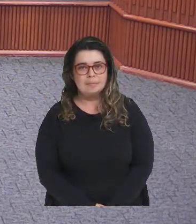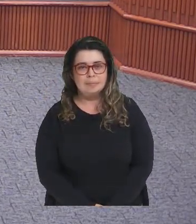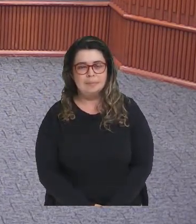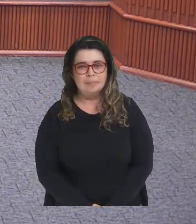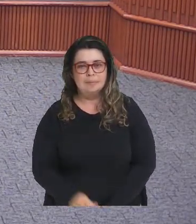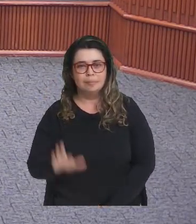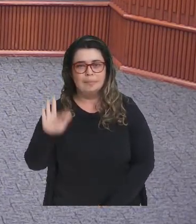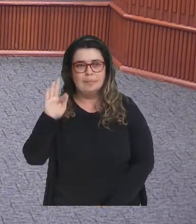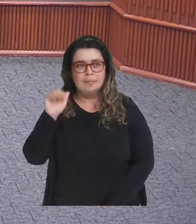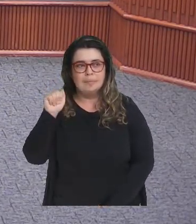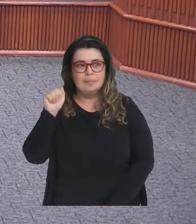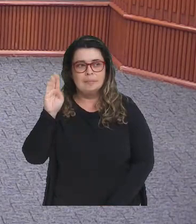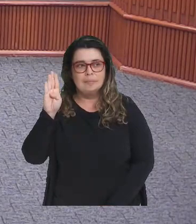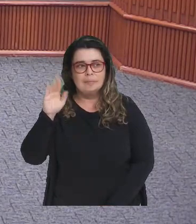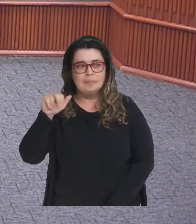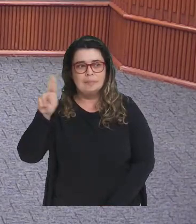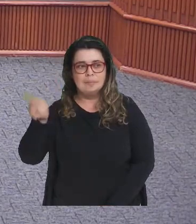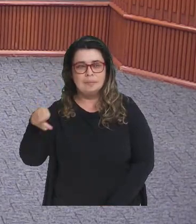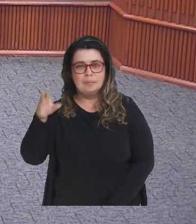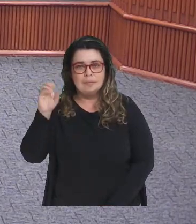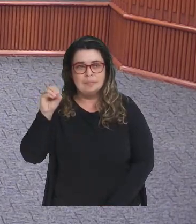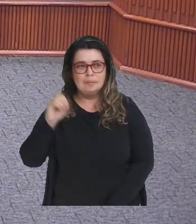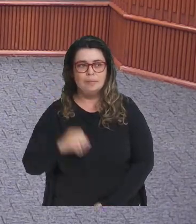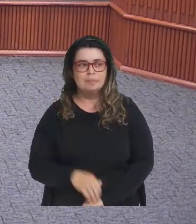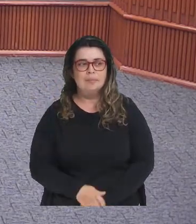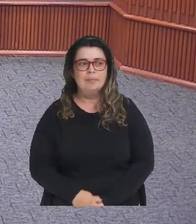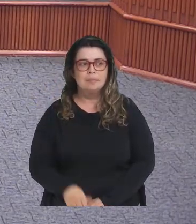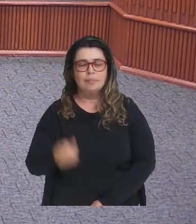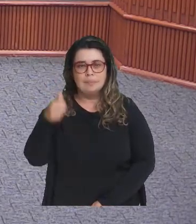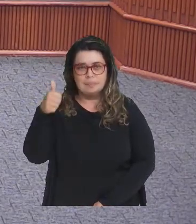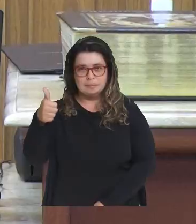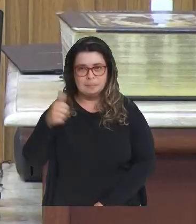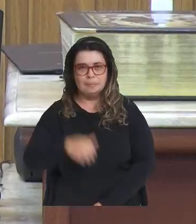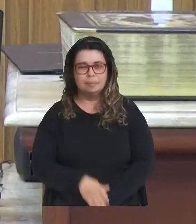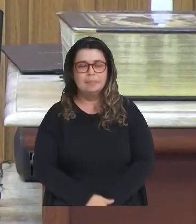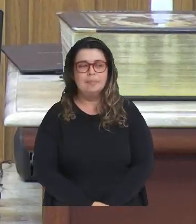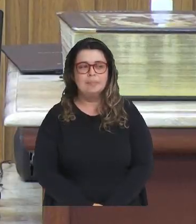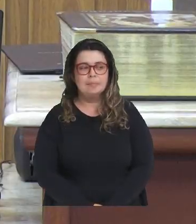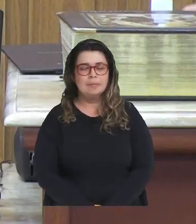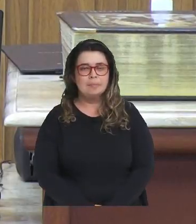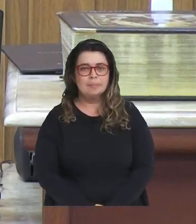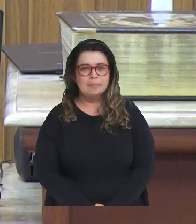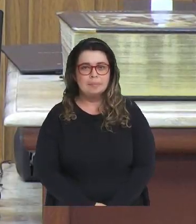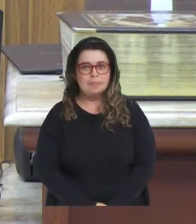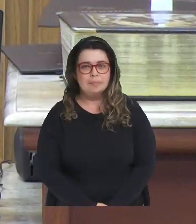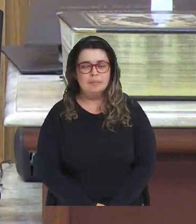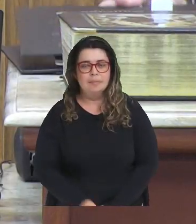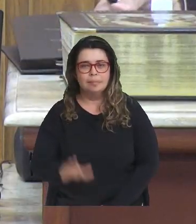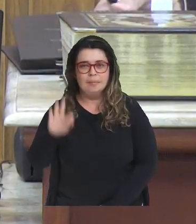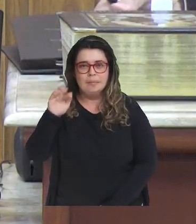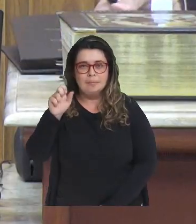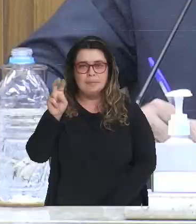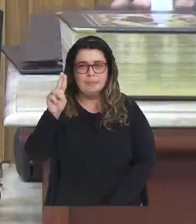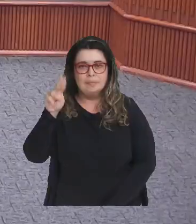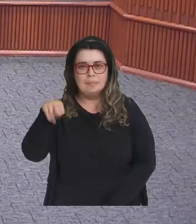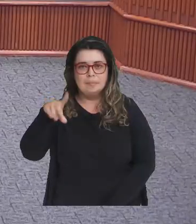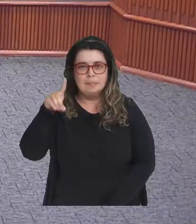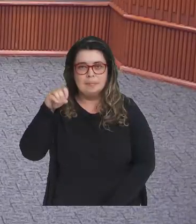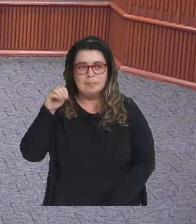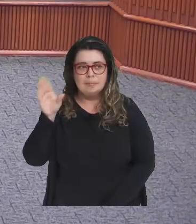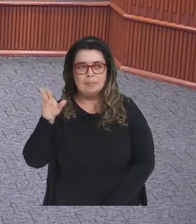Fábio Alex Nunes. Fabinho Alerta Verbal, presente. Fernando Vieira. Fernando Vieira,